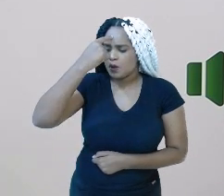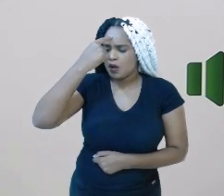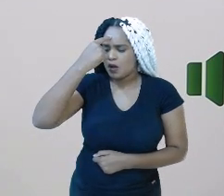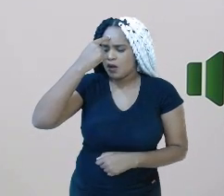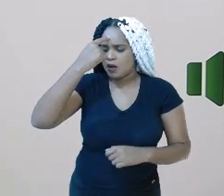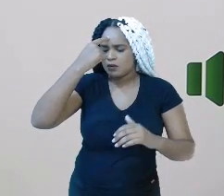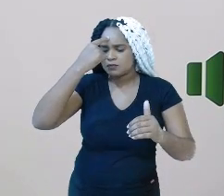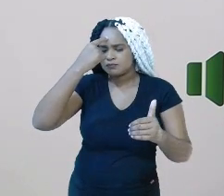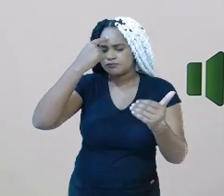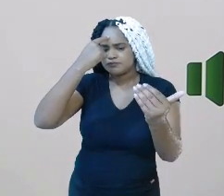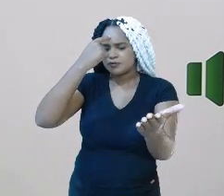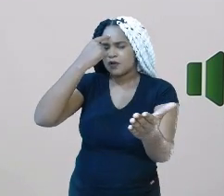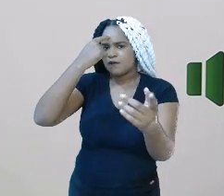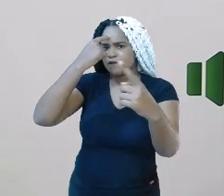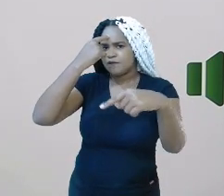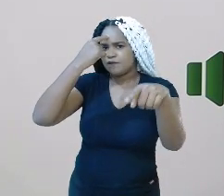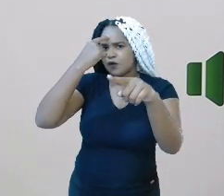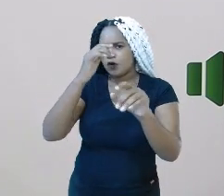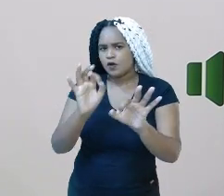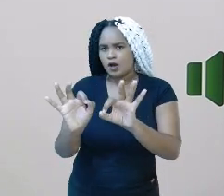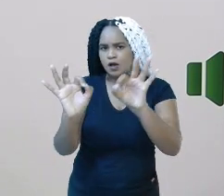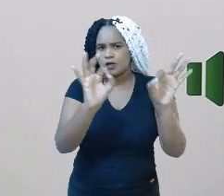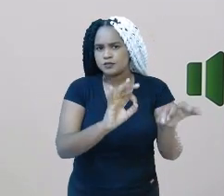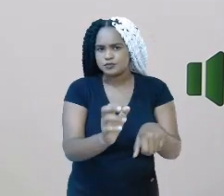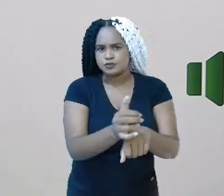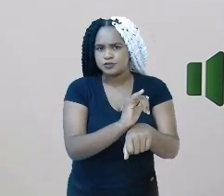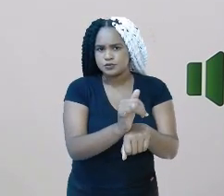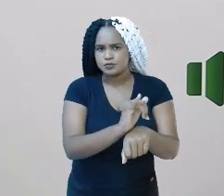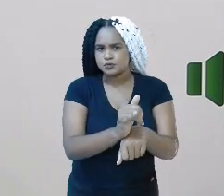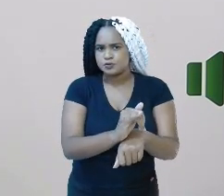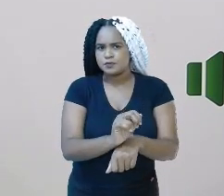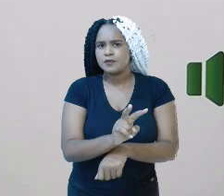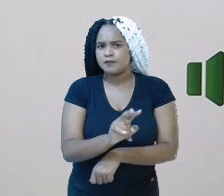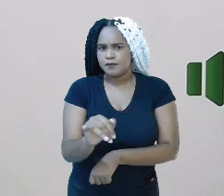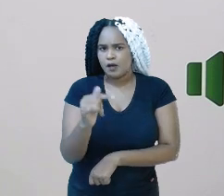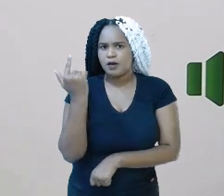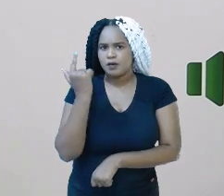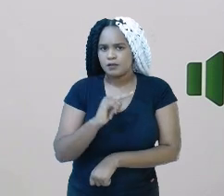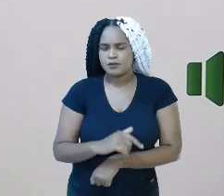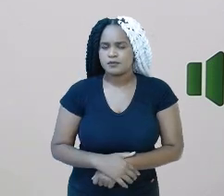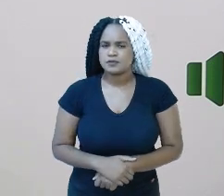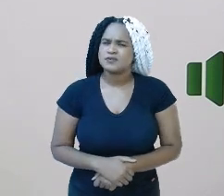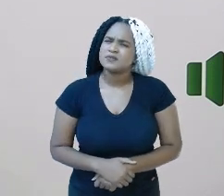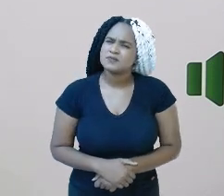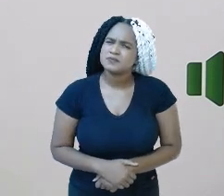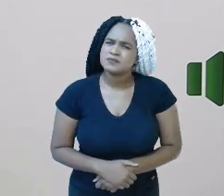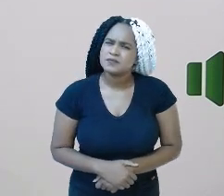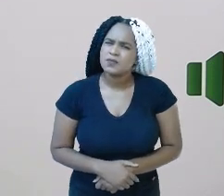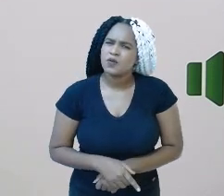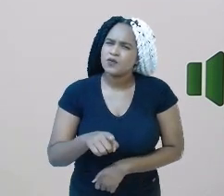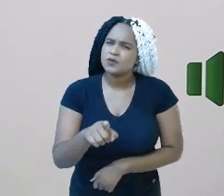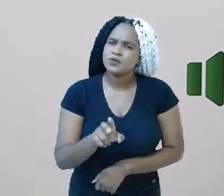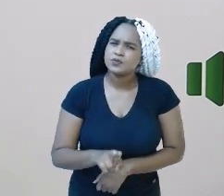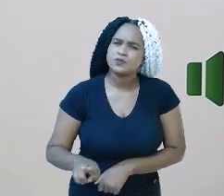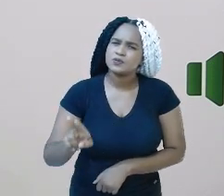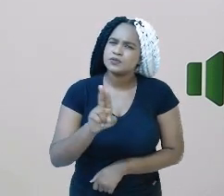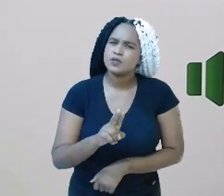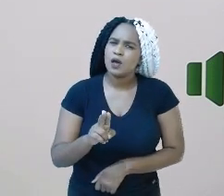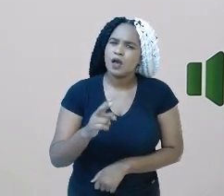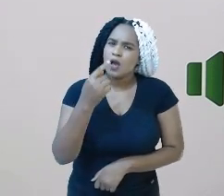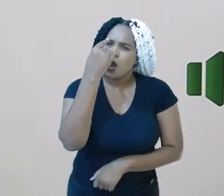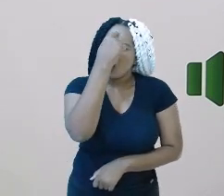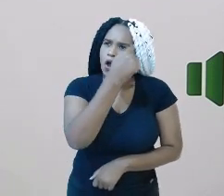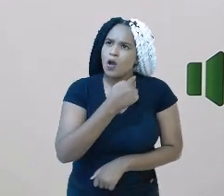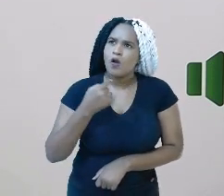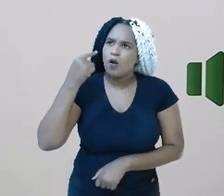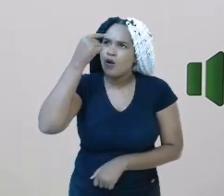estar assistindo essa aula no YouTube, por exemplo. Você vai utilizar horas, minutos